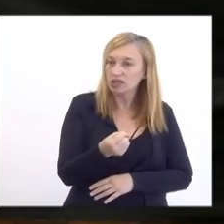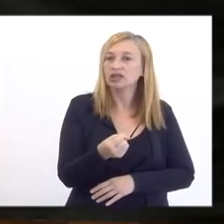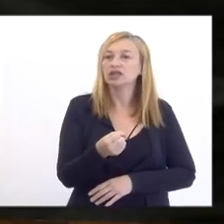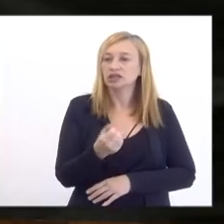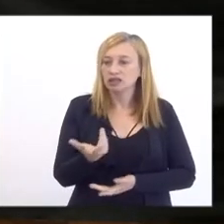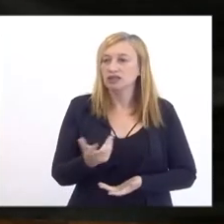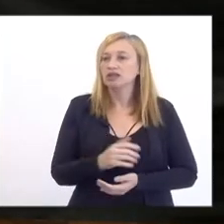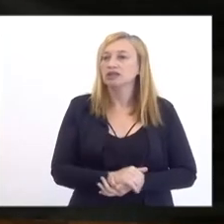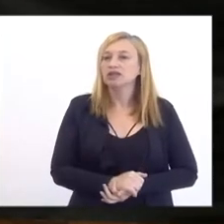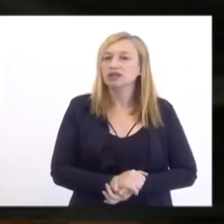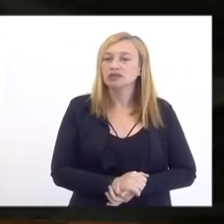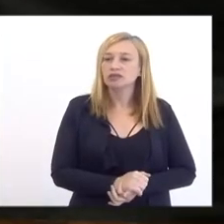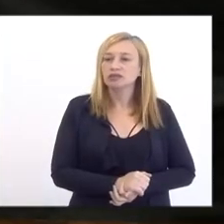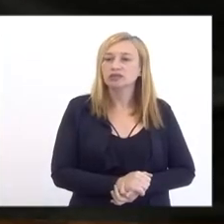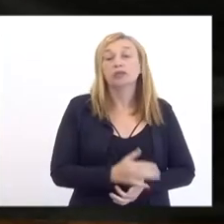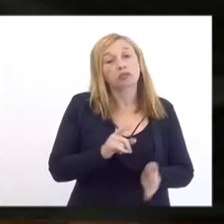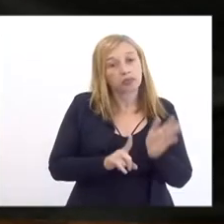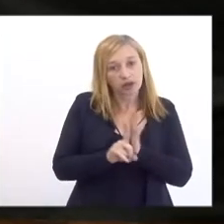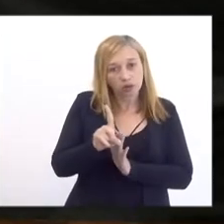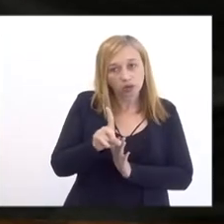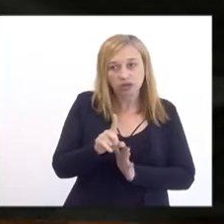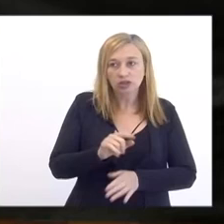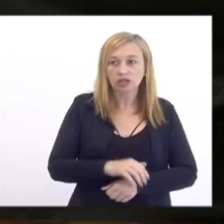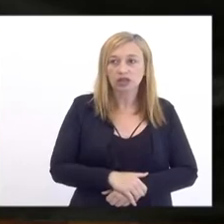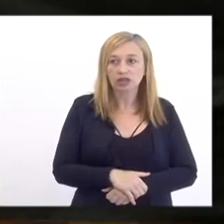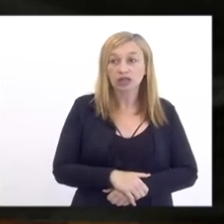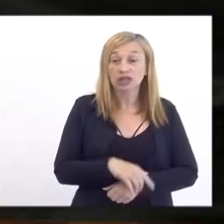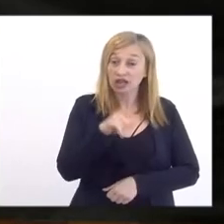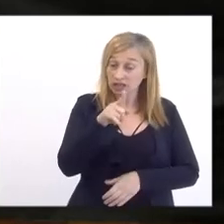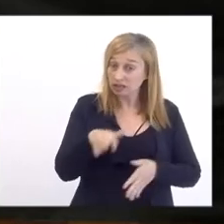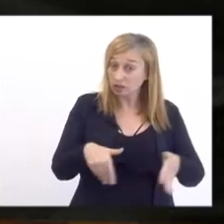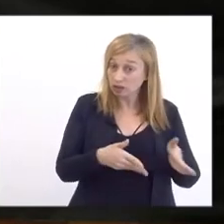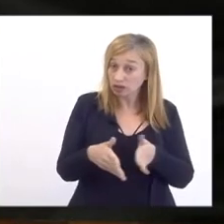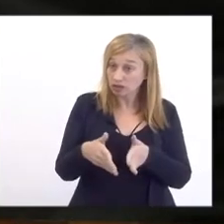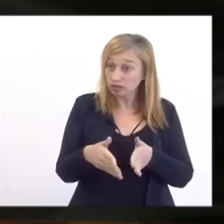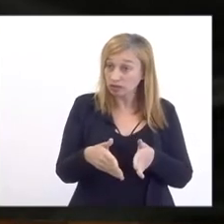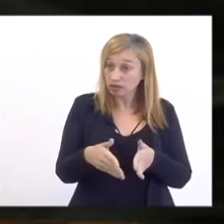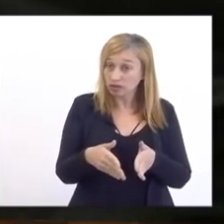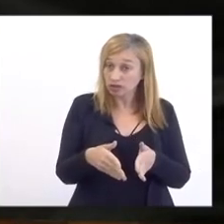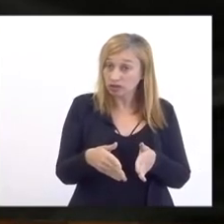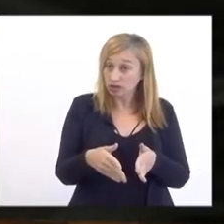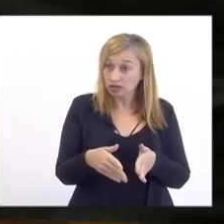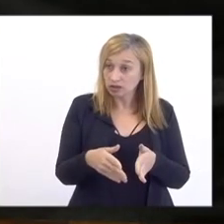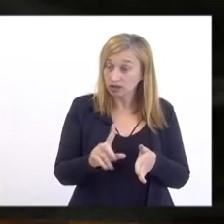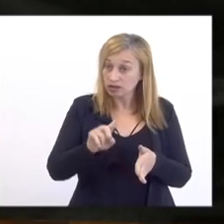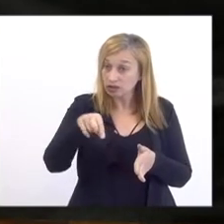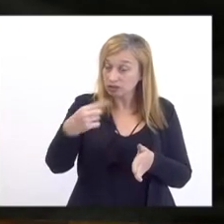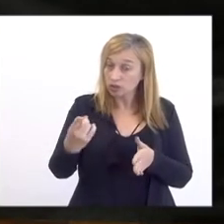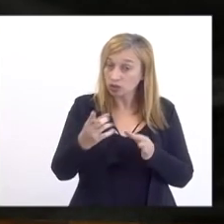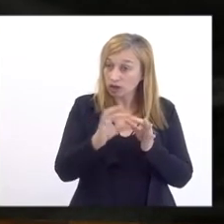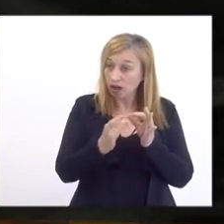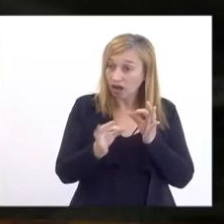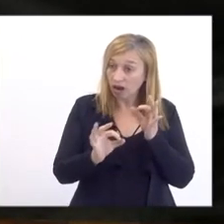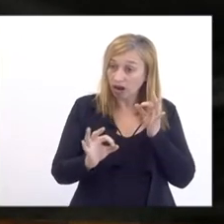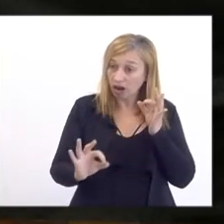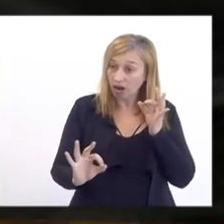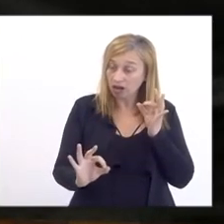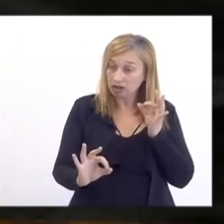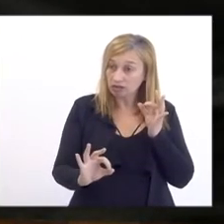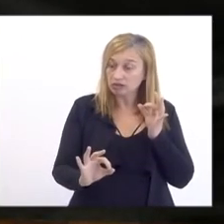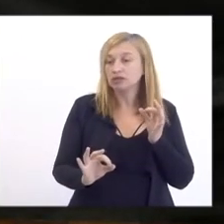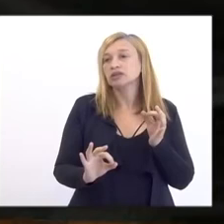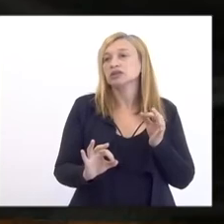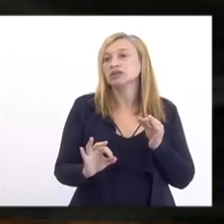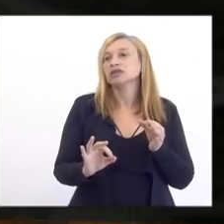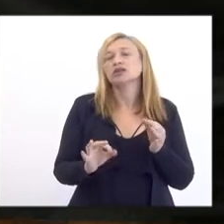De indiciamento. Pergunta, este é o caminho que devemos, depois de um longo trajeto, então